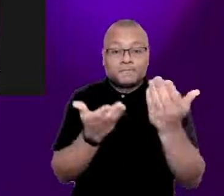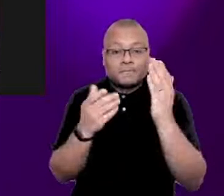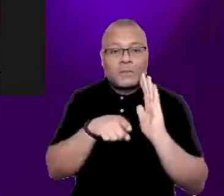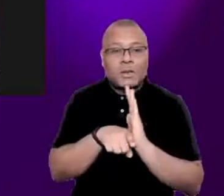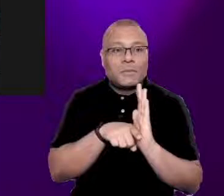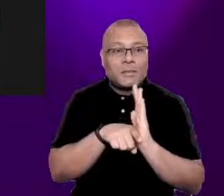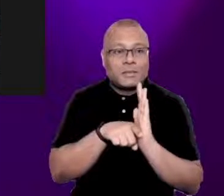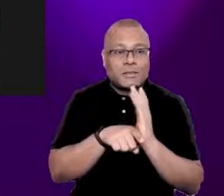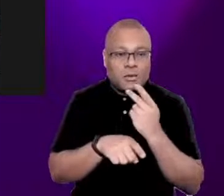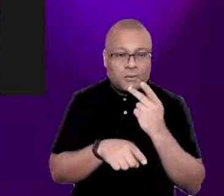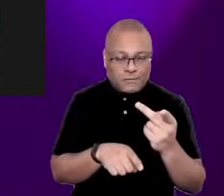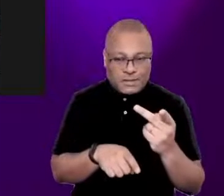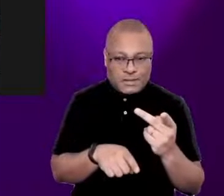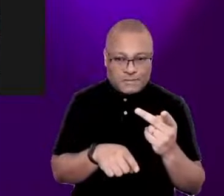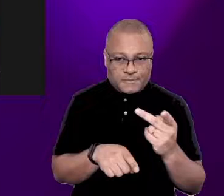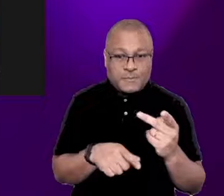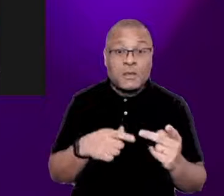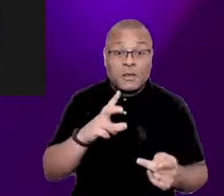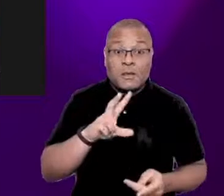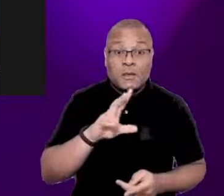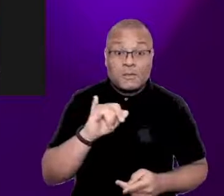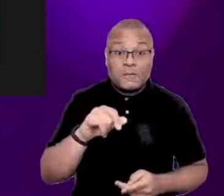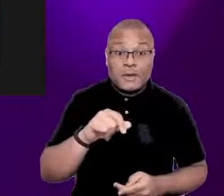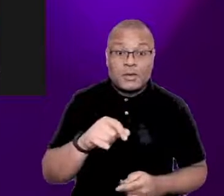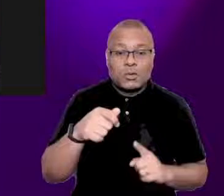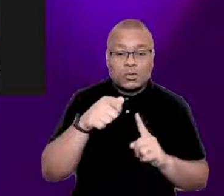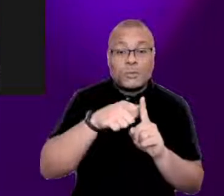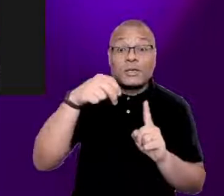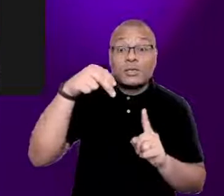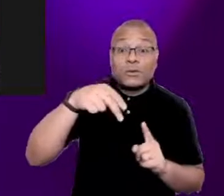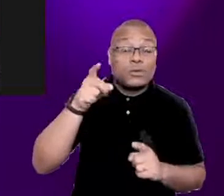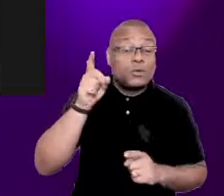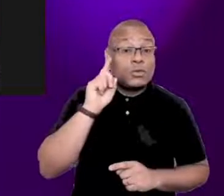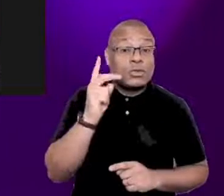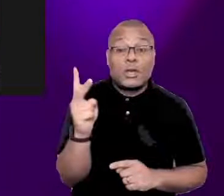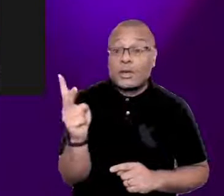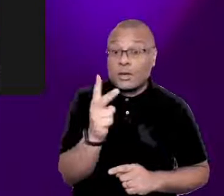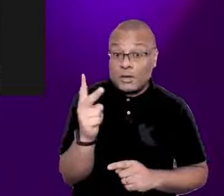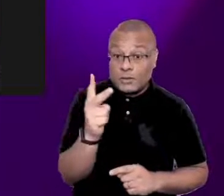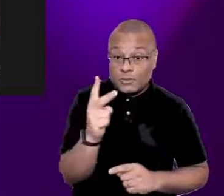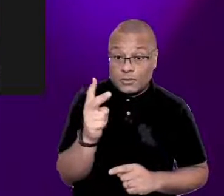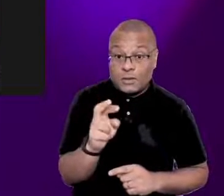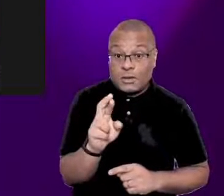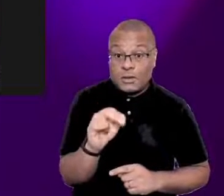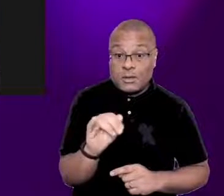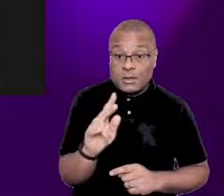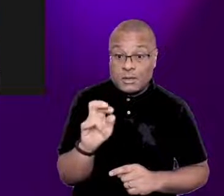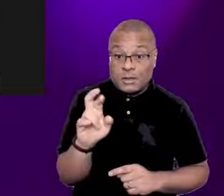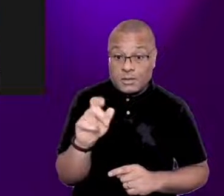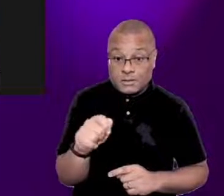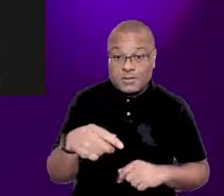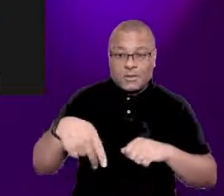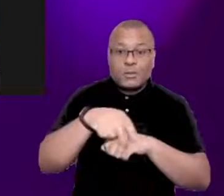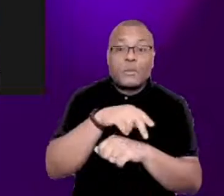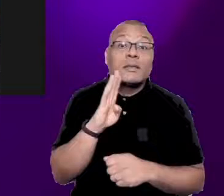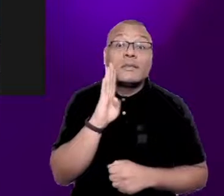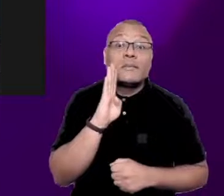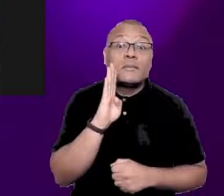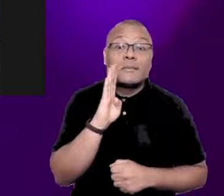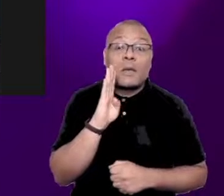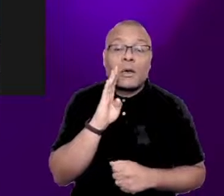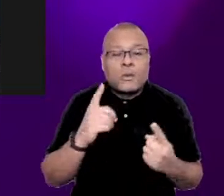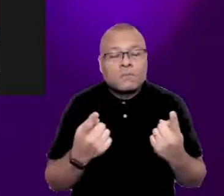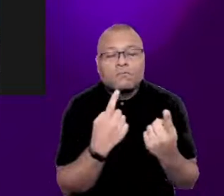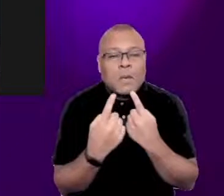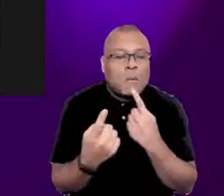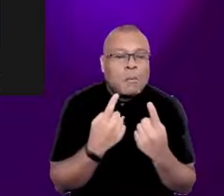falei para vocês, vou fazer uma sessão agora em novembro, no dia 22, com o Rick Renard, que é lá da Bélgica, para a gente